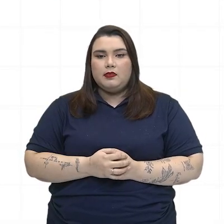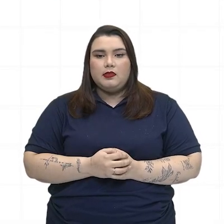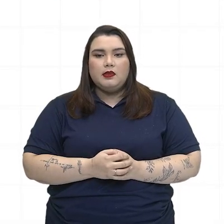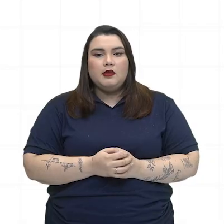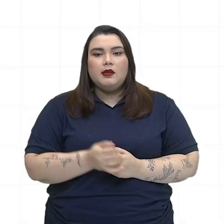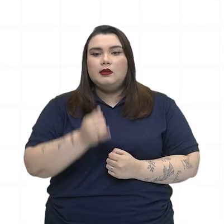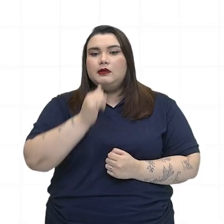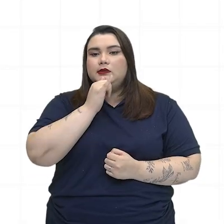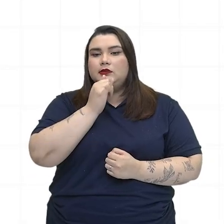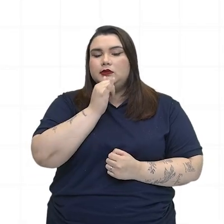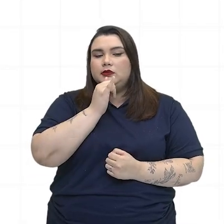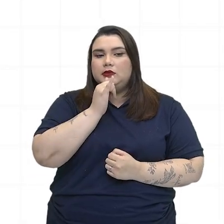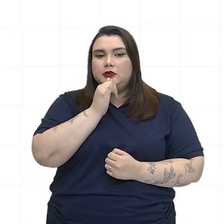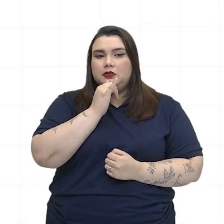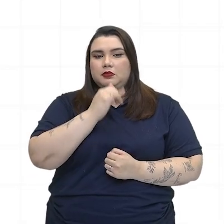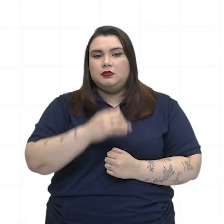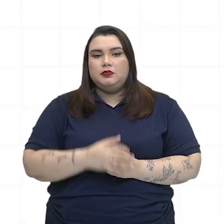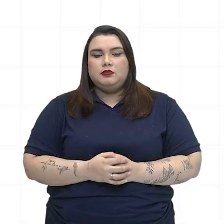Olha só,